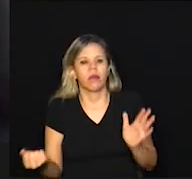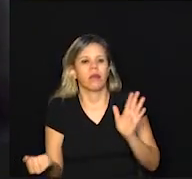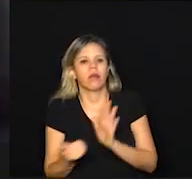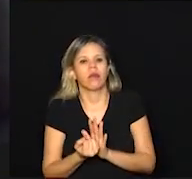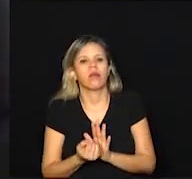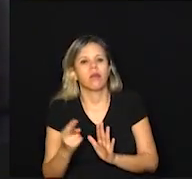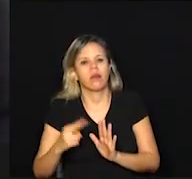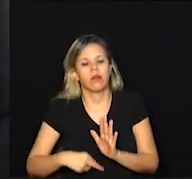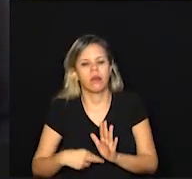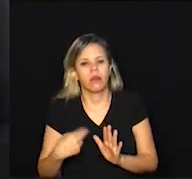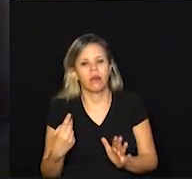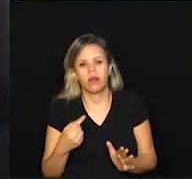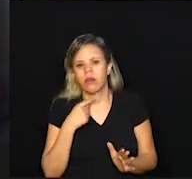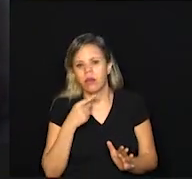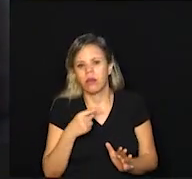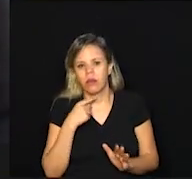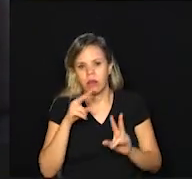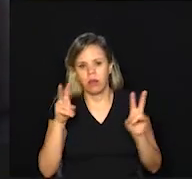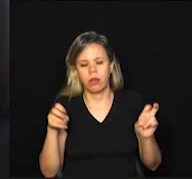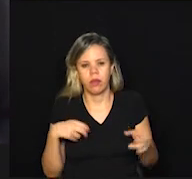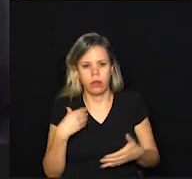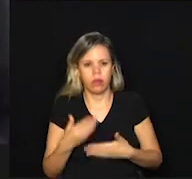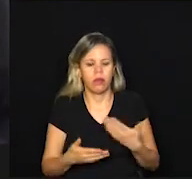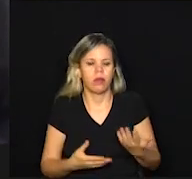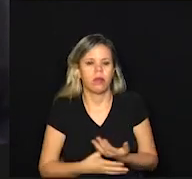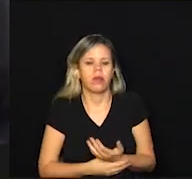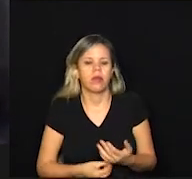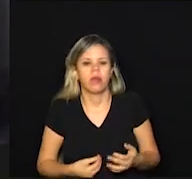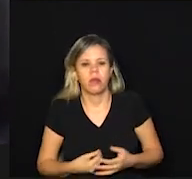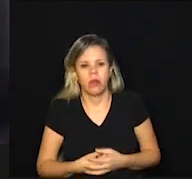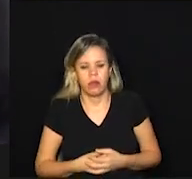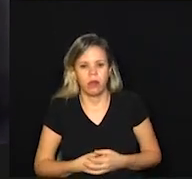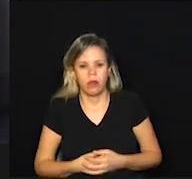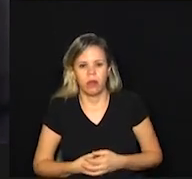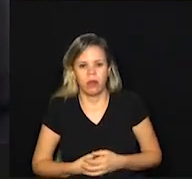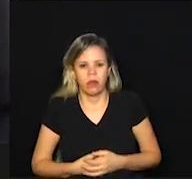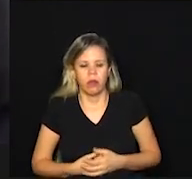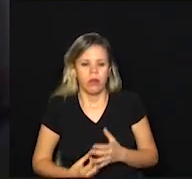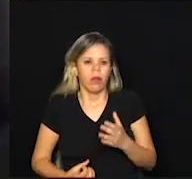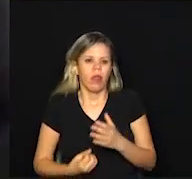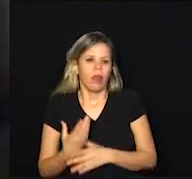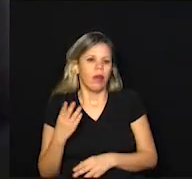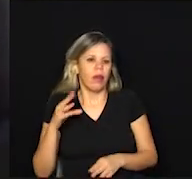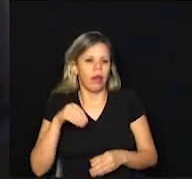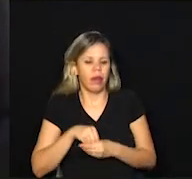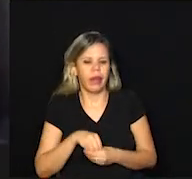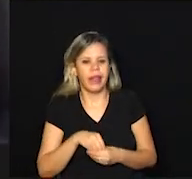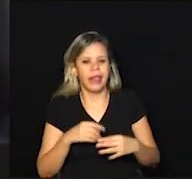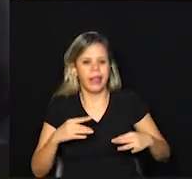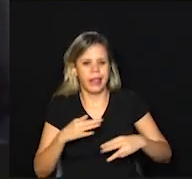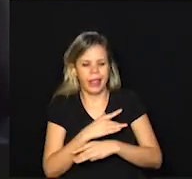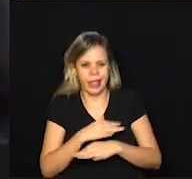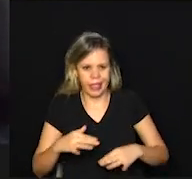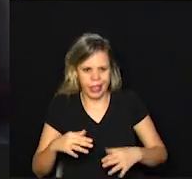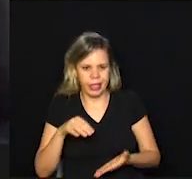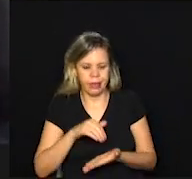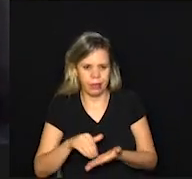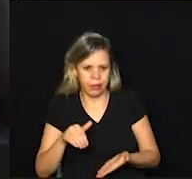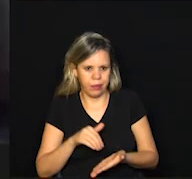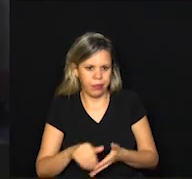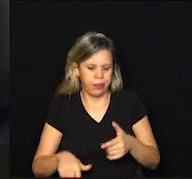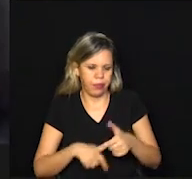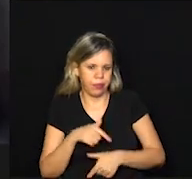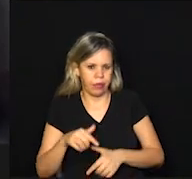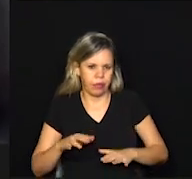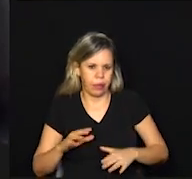um requerimento questionando sobre esse processo né que é um processo que corre aí na pasta de Urbanismo e que tem que